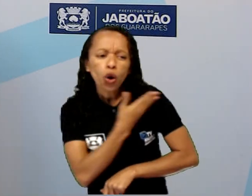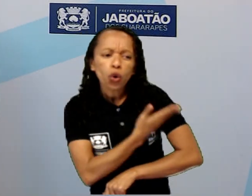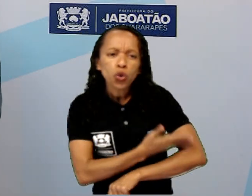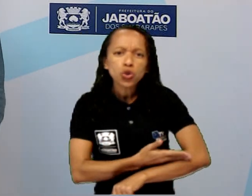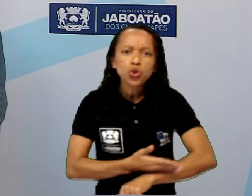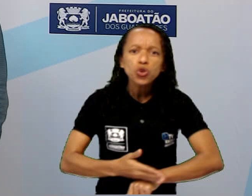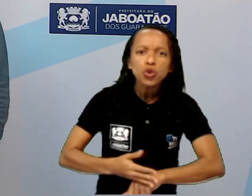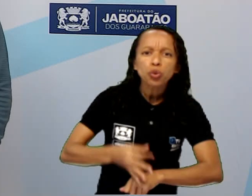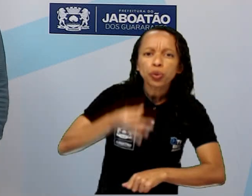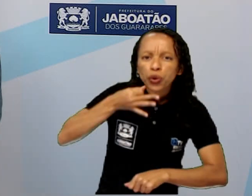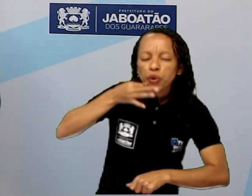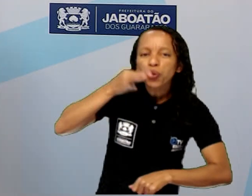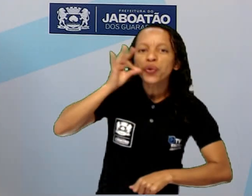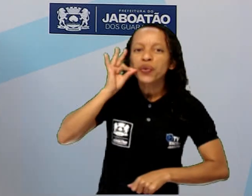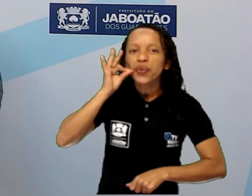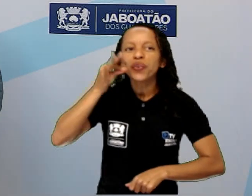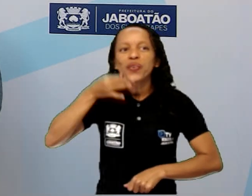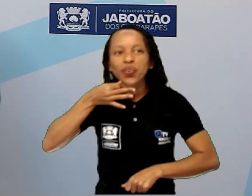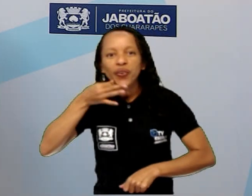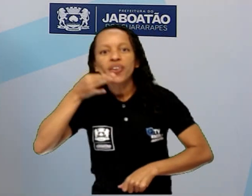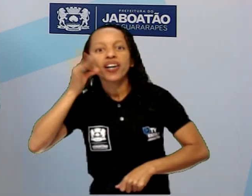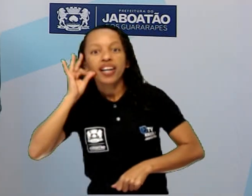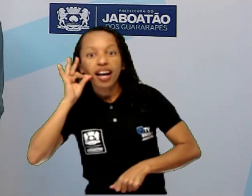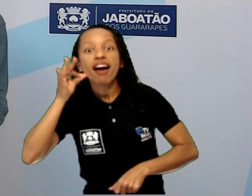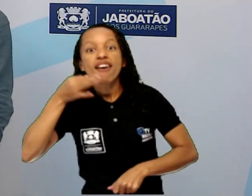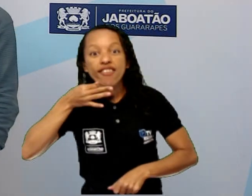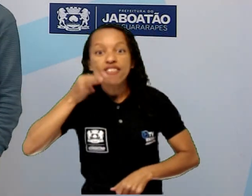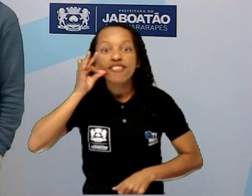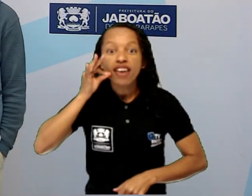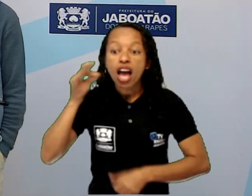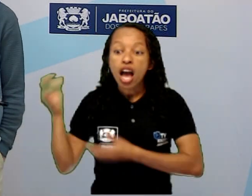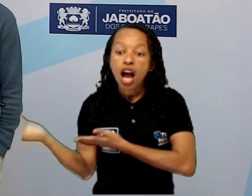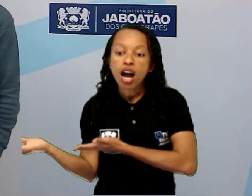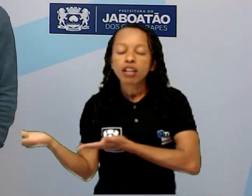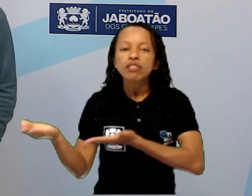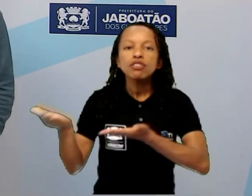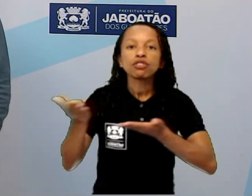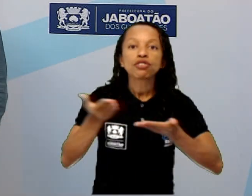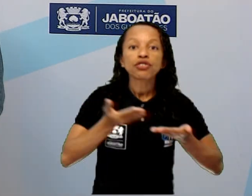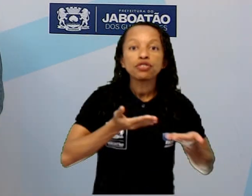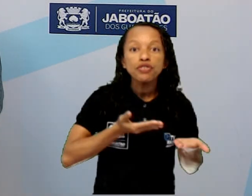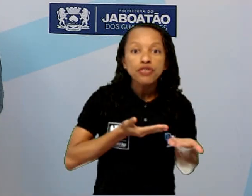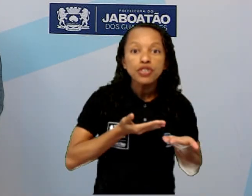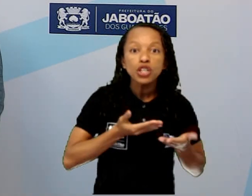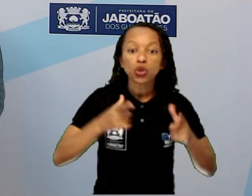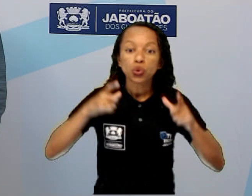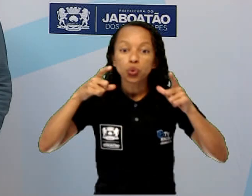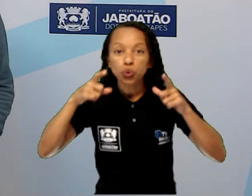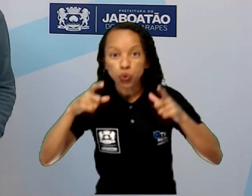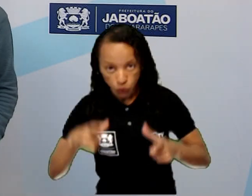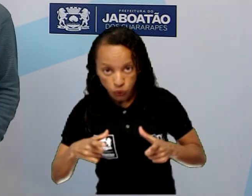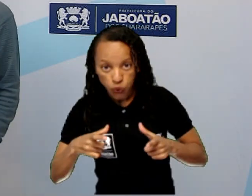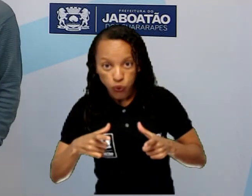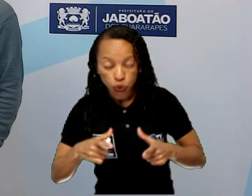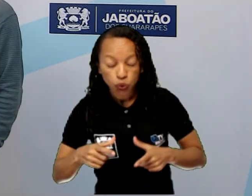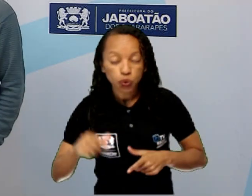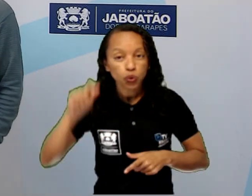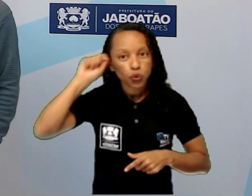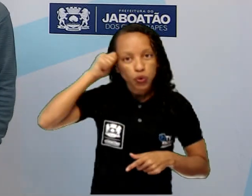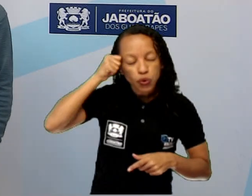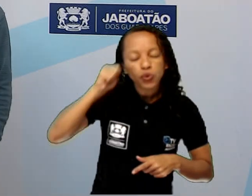ele é um fruto que não é do Brasil. Ele é um fruto originário da Etiópia, que fica na África, e foi trazido